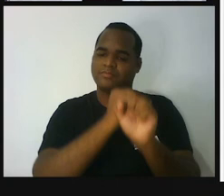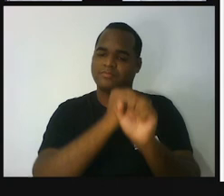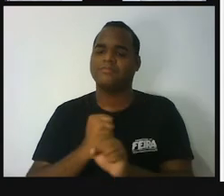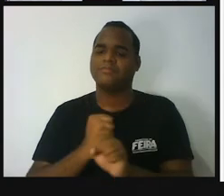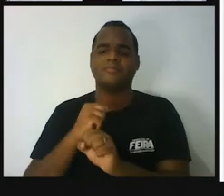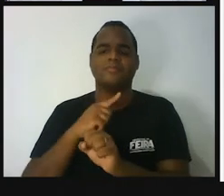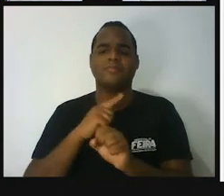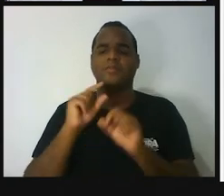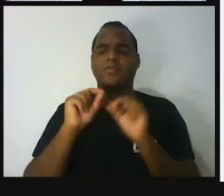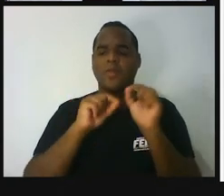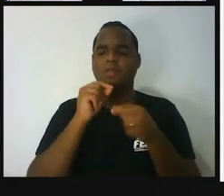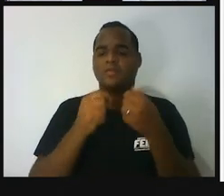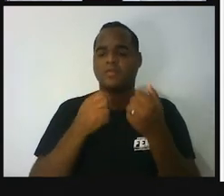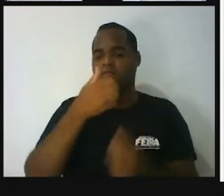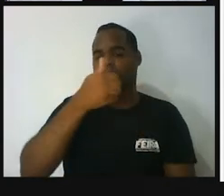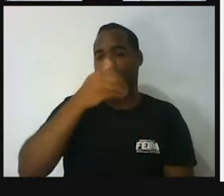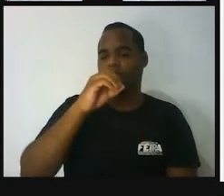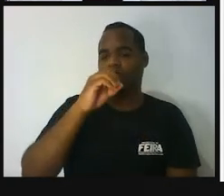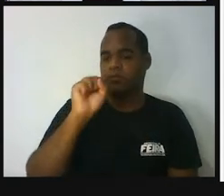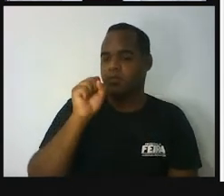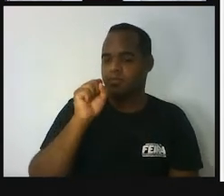só. 108